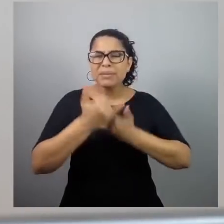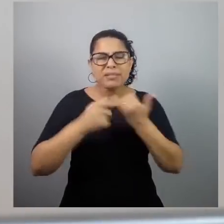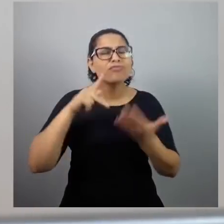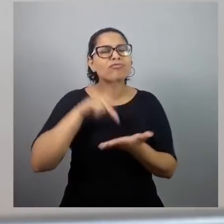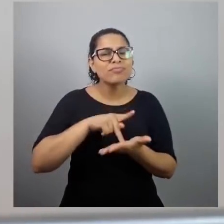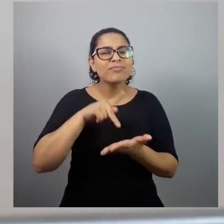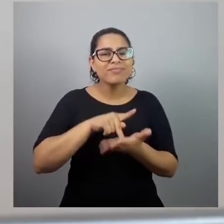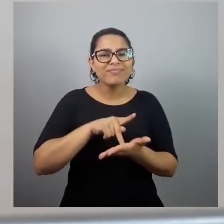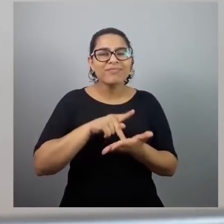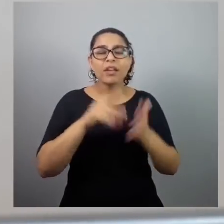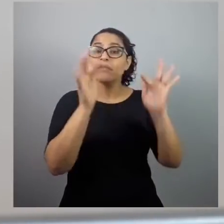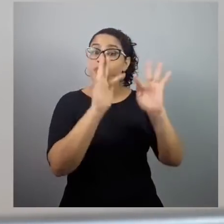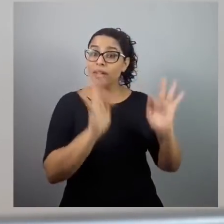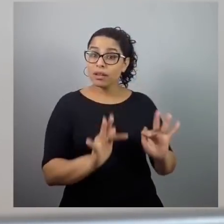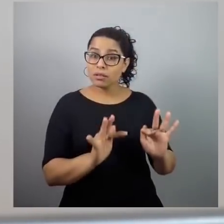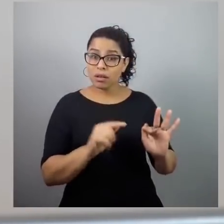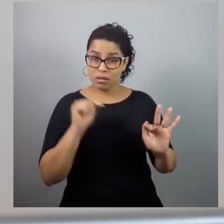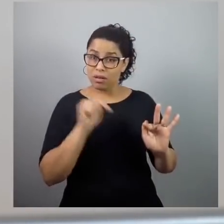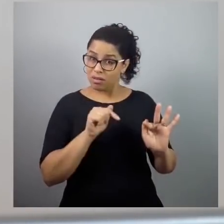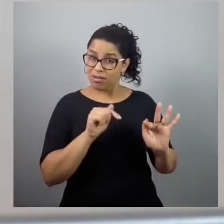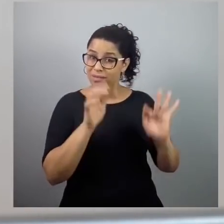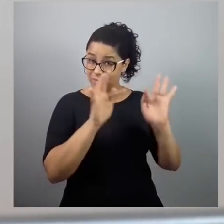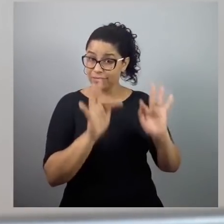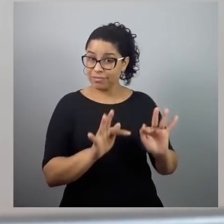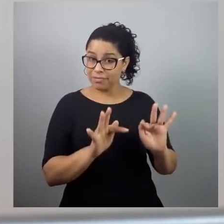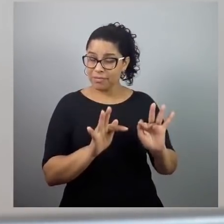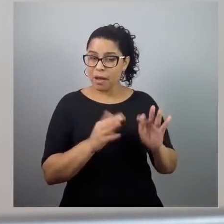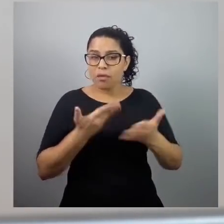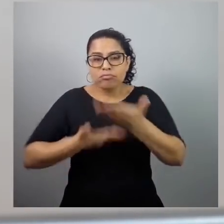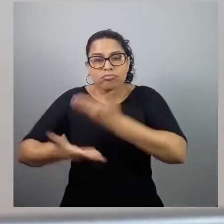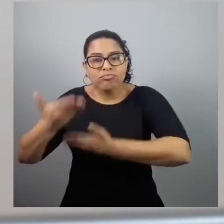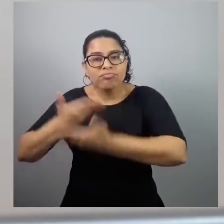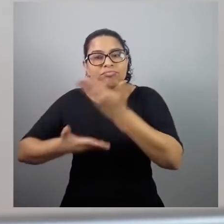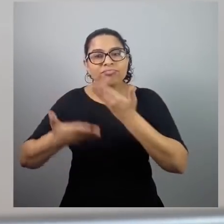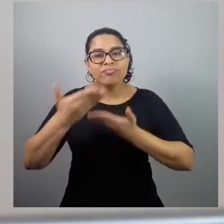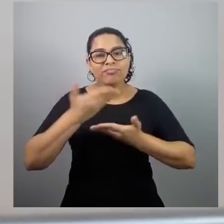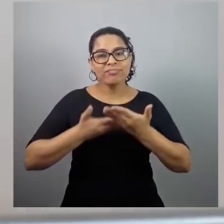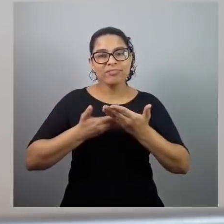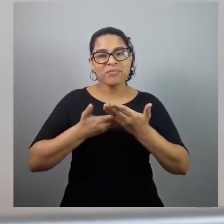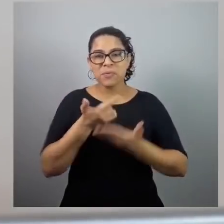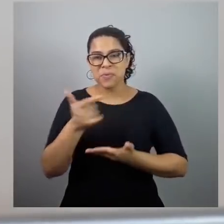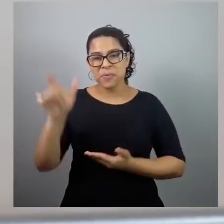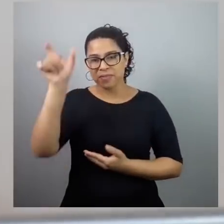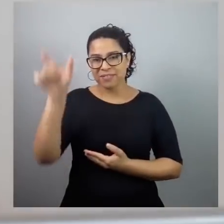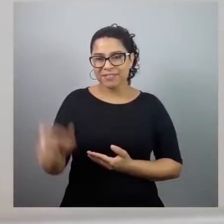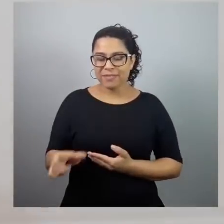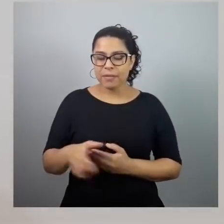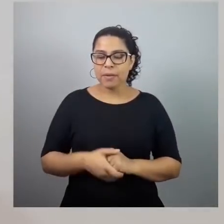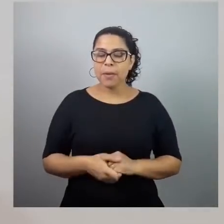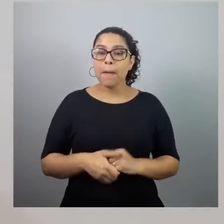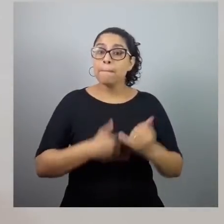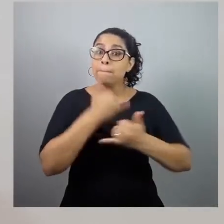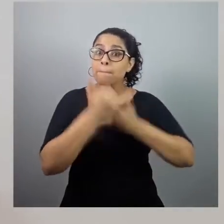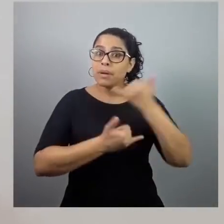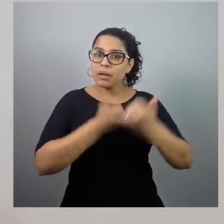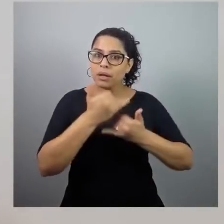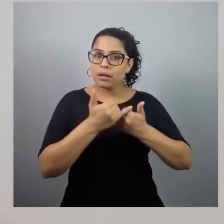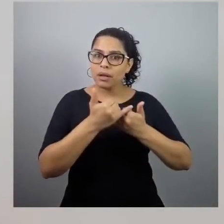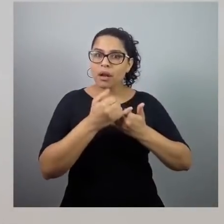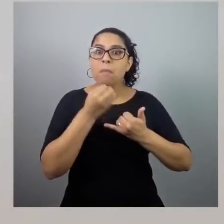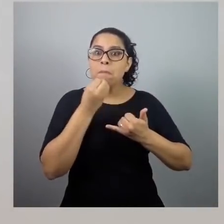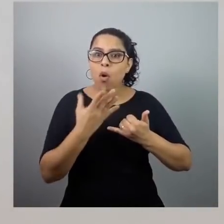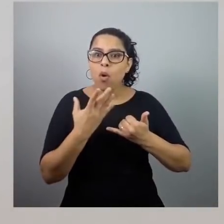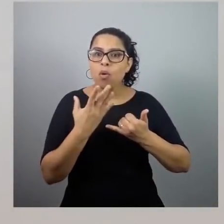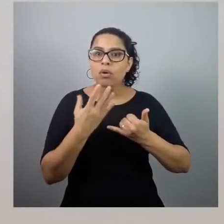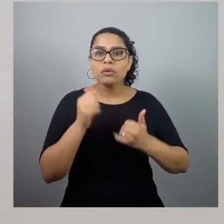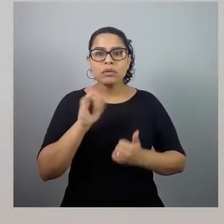Brinquem muito, sejam felizes. E que sua felicidade seja compartilhada com o outro. Uma brincadeira só é